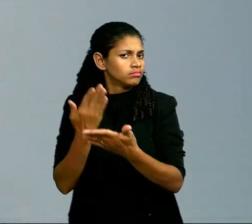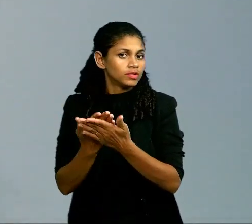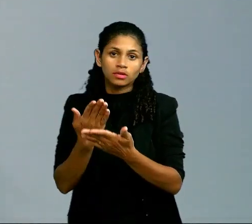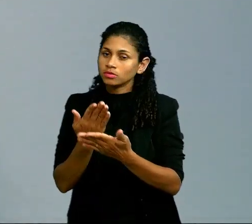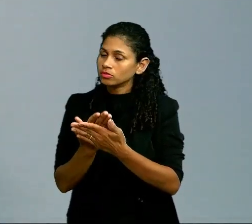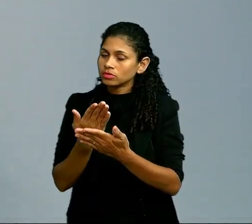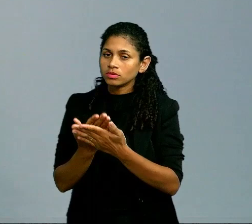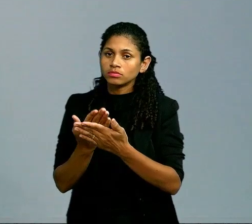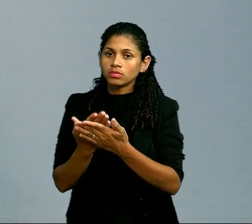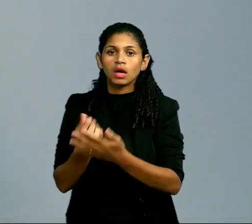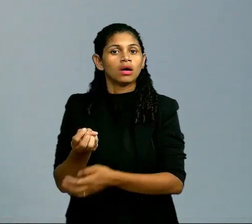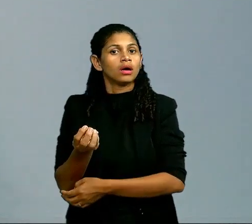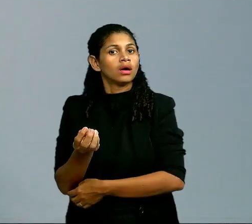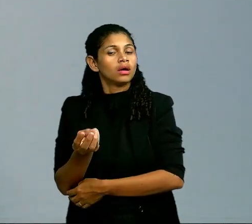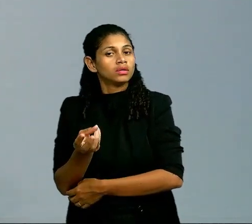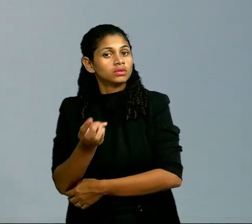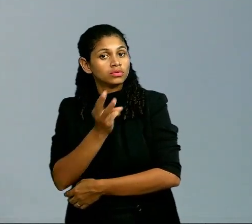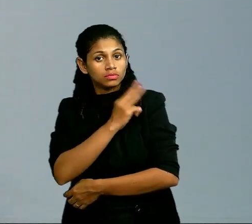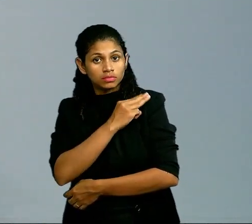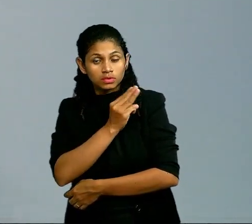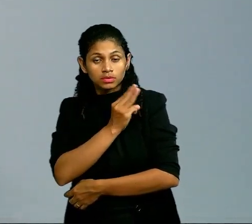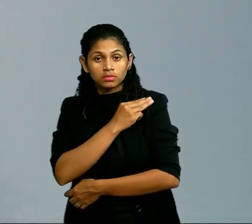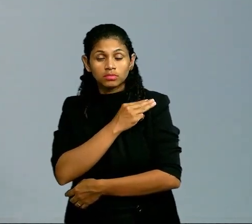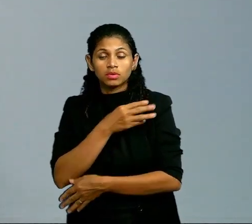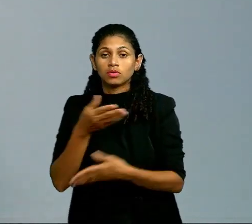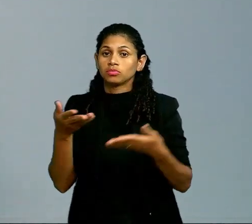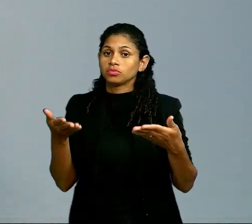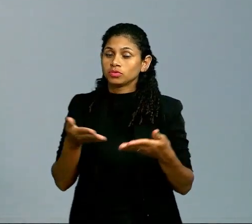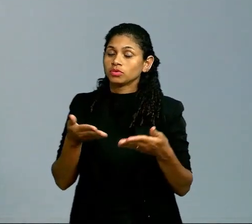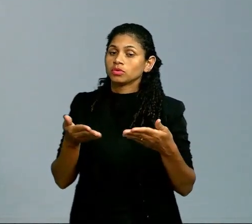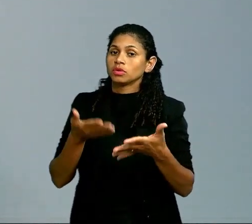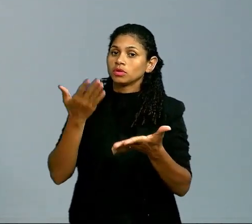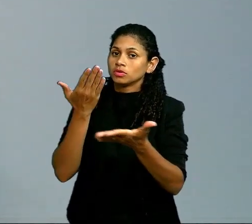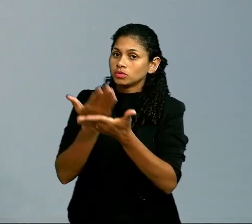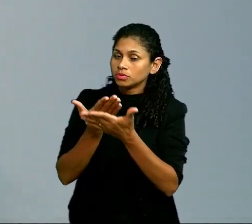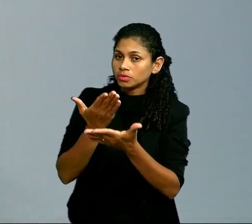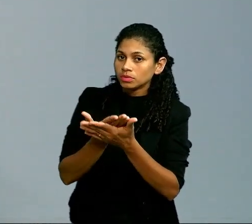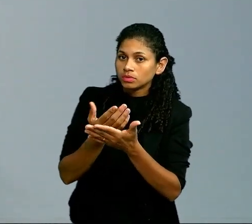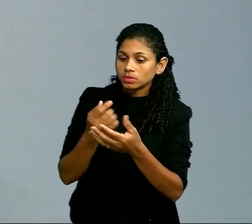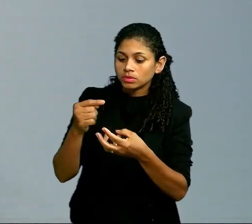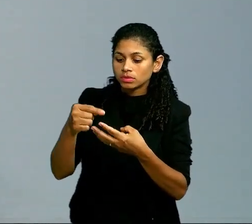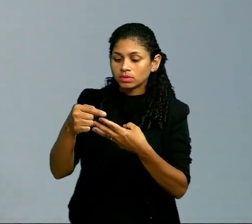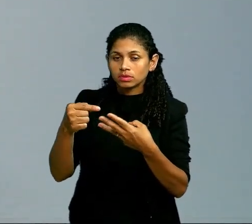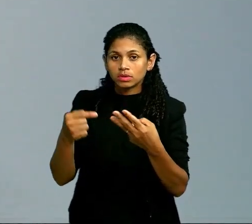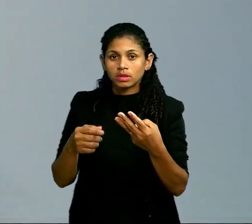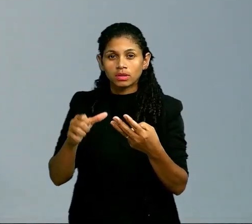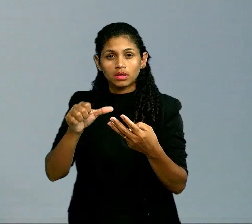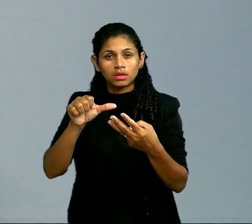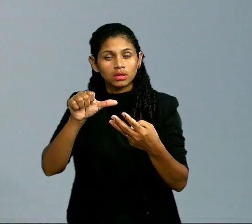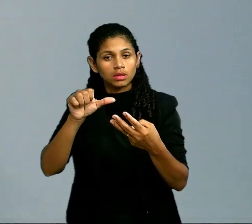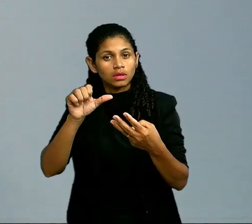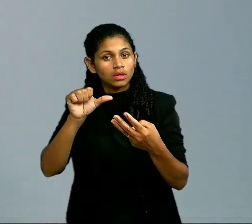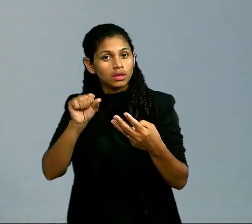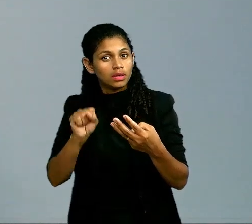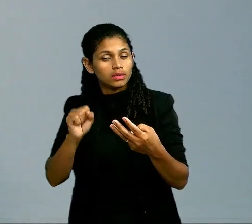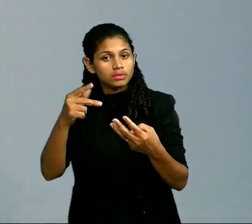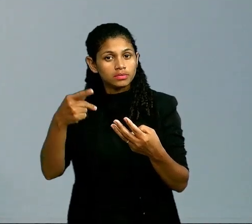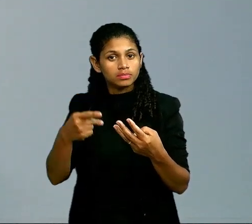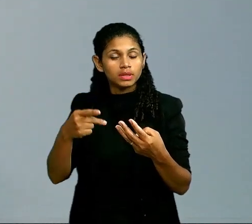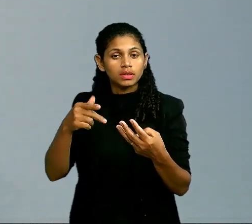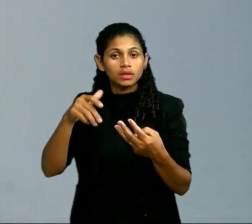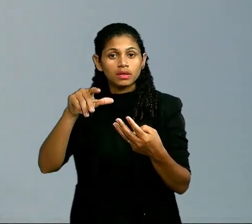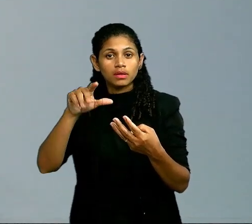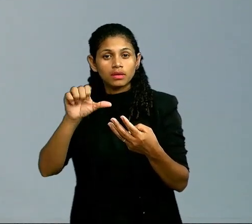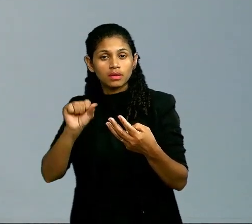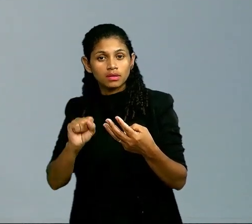hoje nós trabalhamos mais com orbitais. Então nós temos 3 orbitais, que são o orbital sp, o sp2 e o